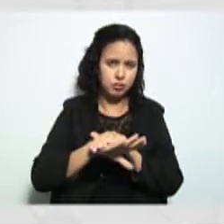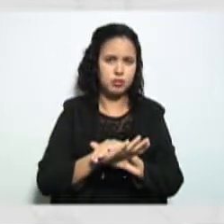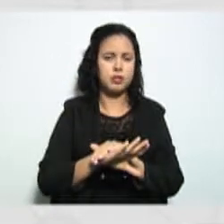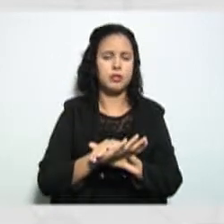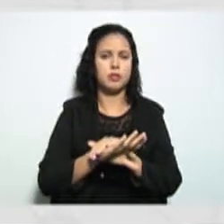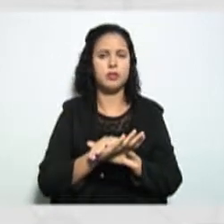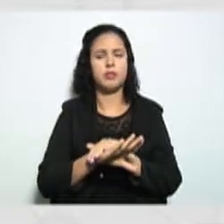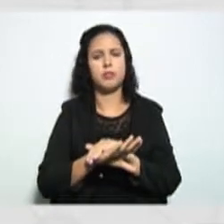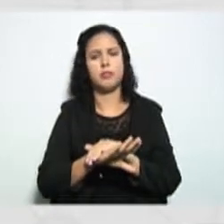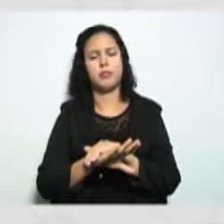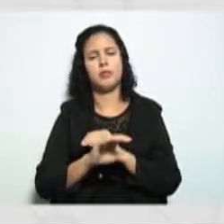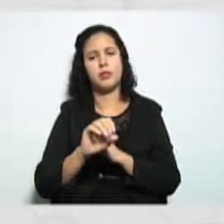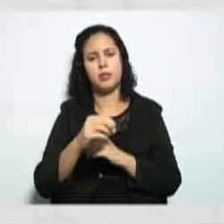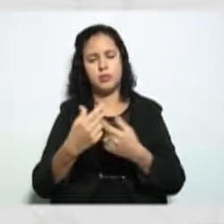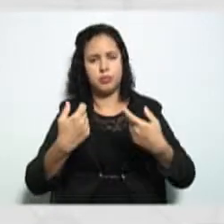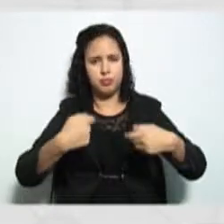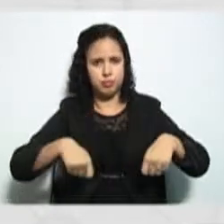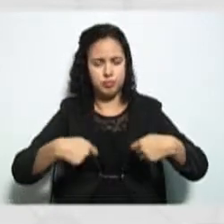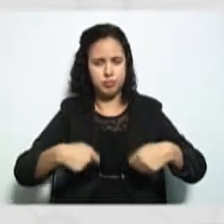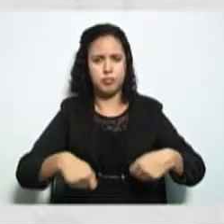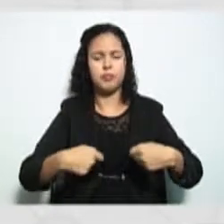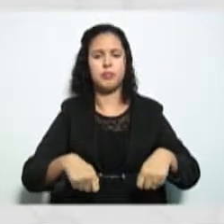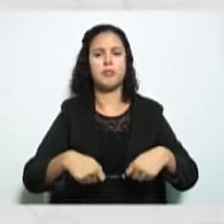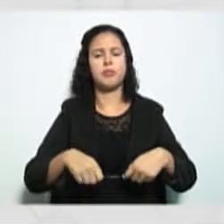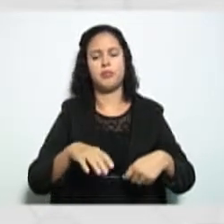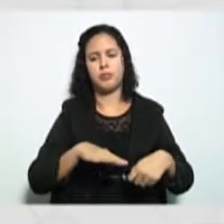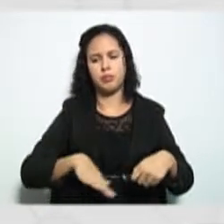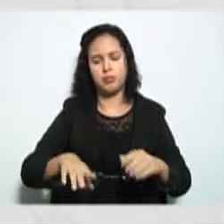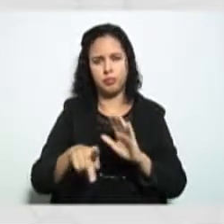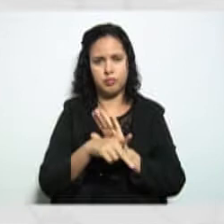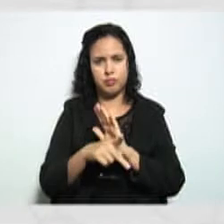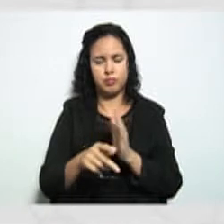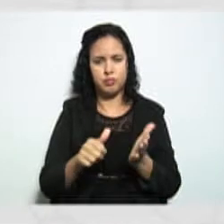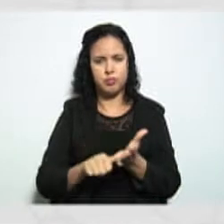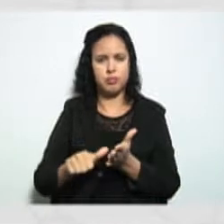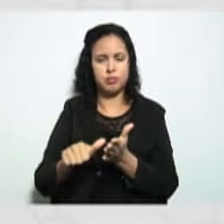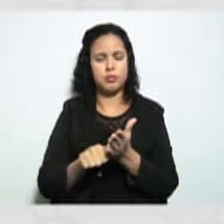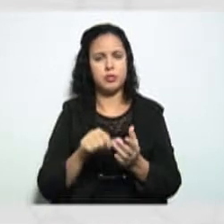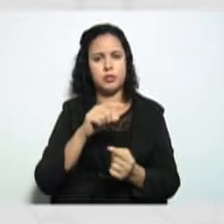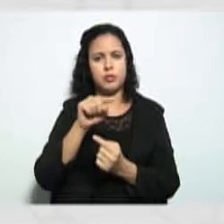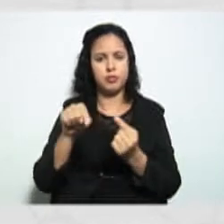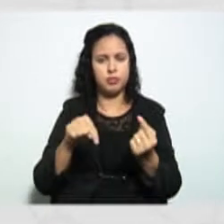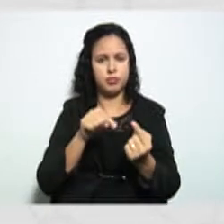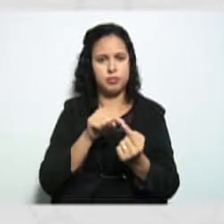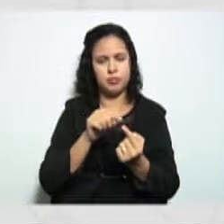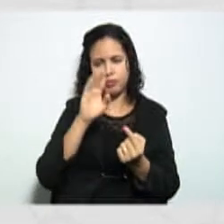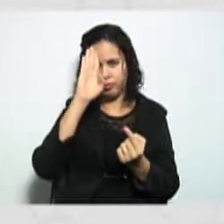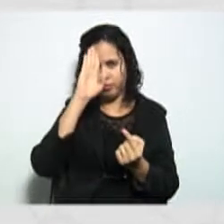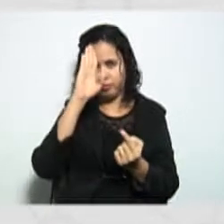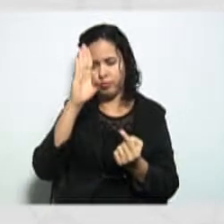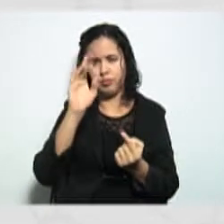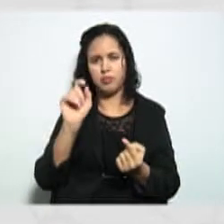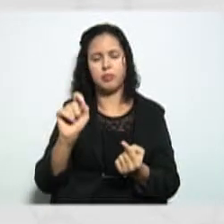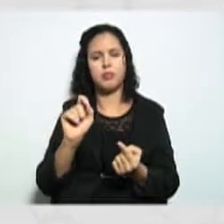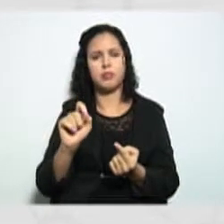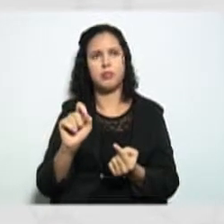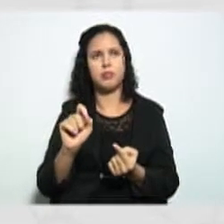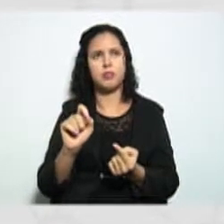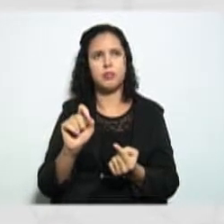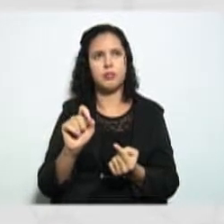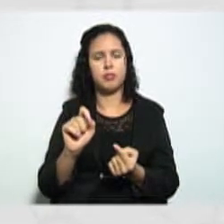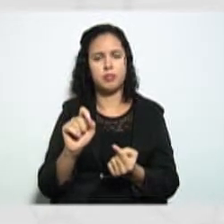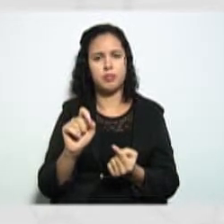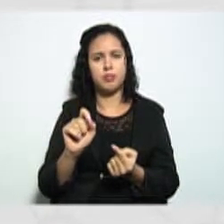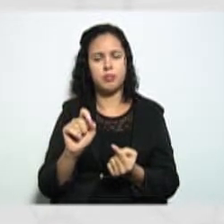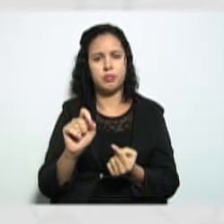ou empreendimentos dos seus cooperados. Esse objetivo tem como principal objetivo... Esse ramo